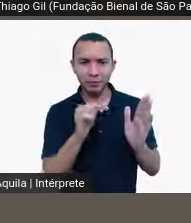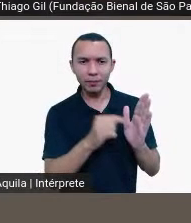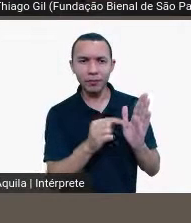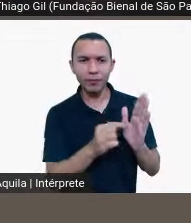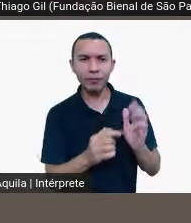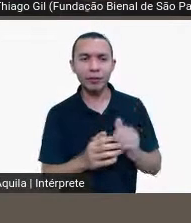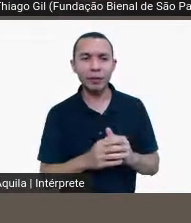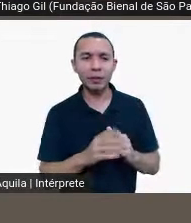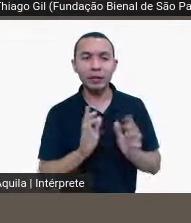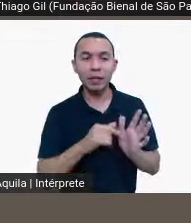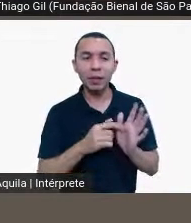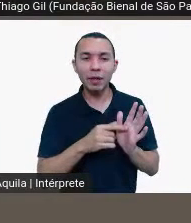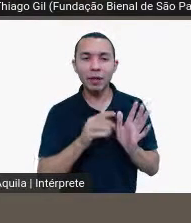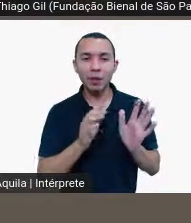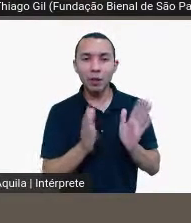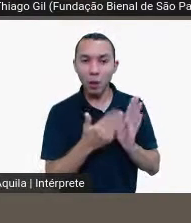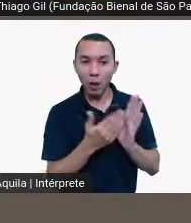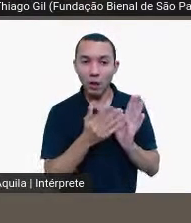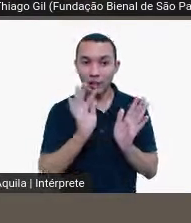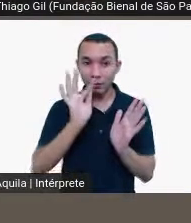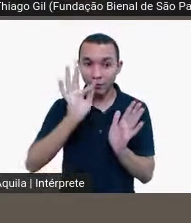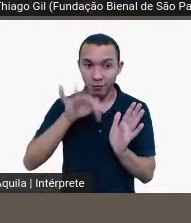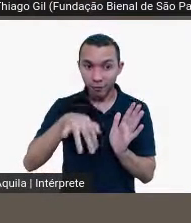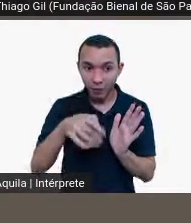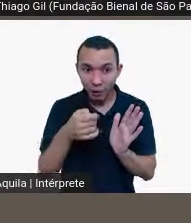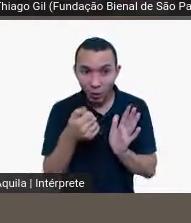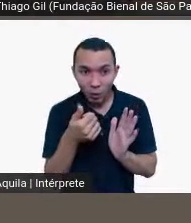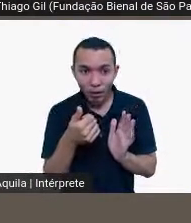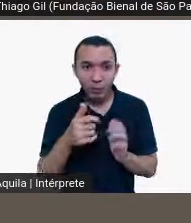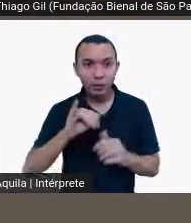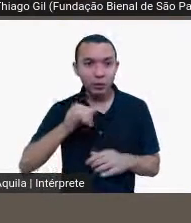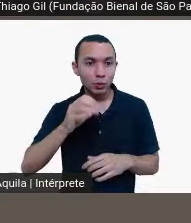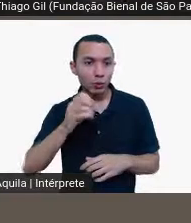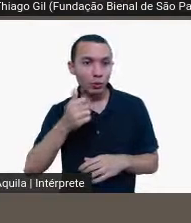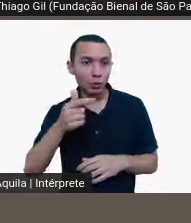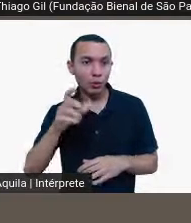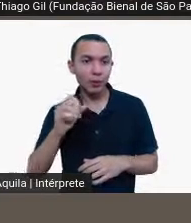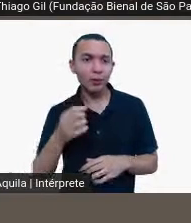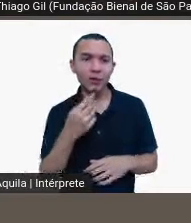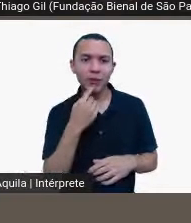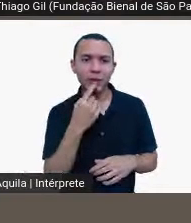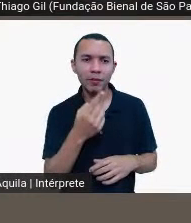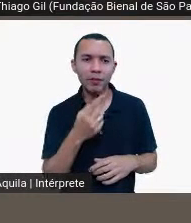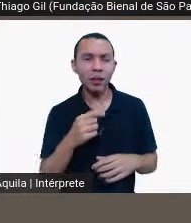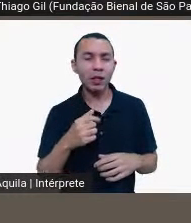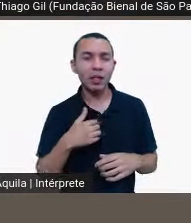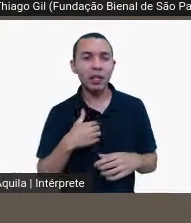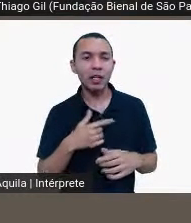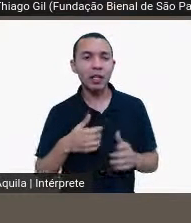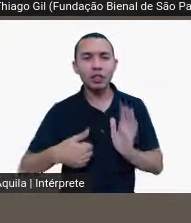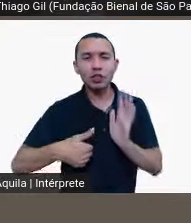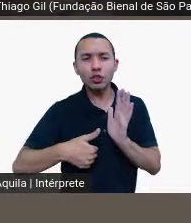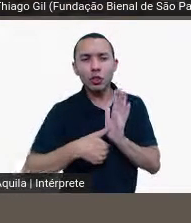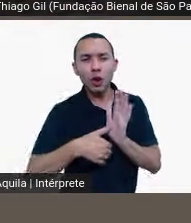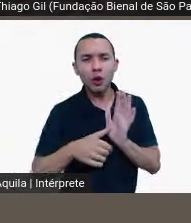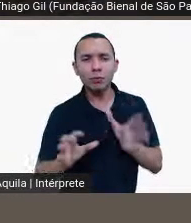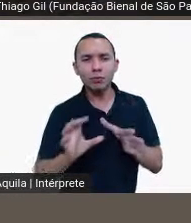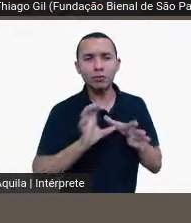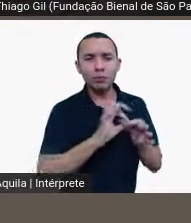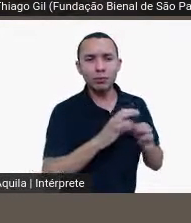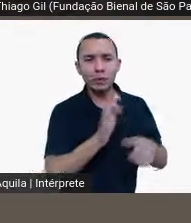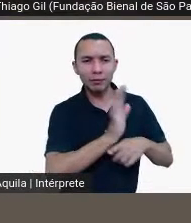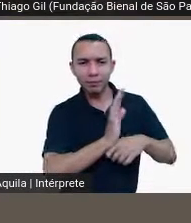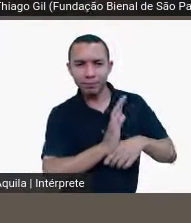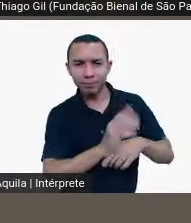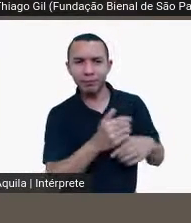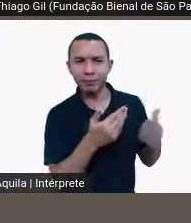final do romance, o João Miramar, inclusive, chega a se envolver como sócio numa companhia cinematográfica que